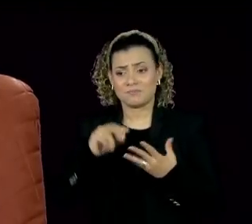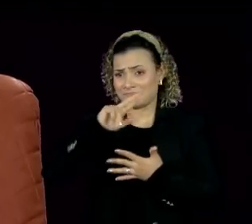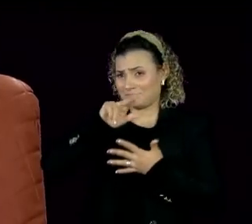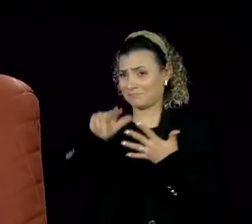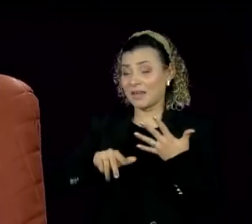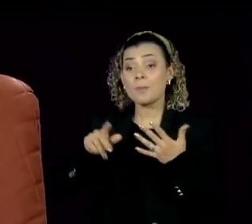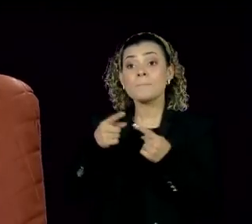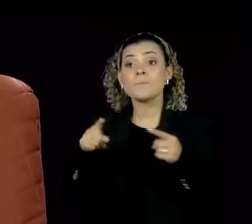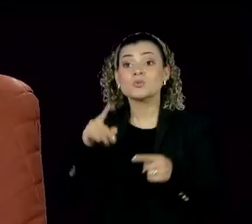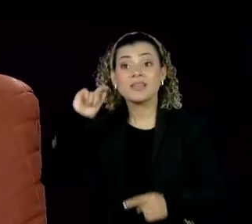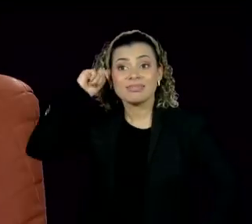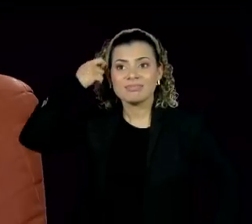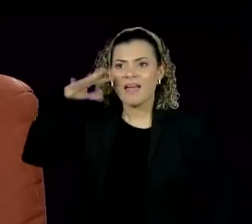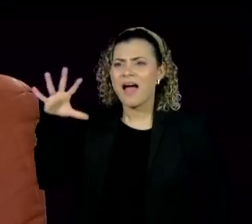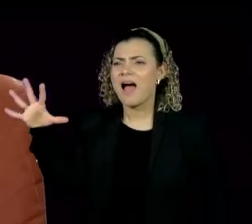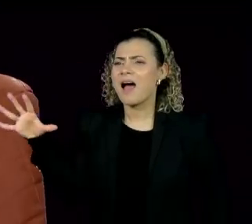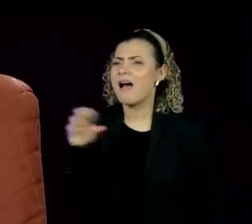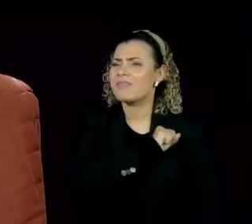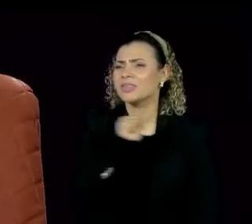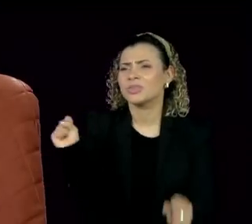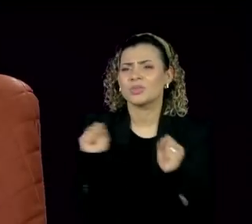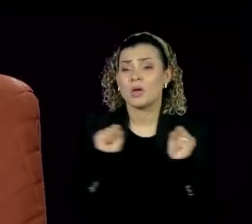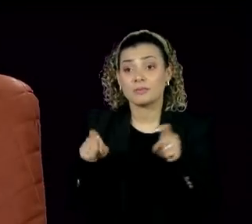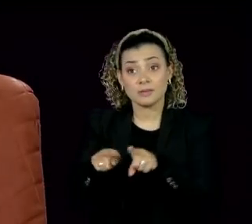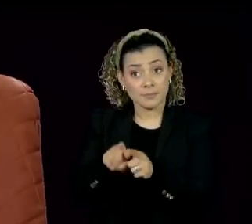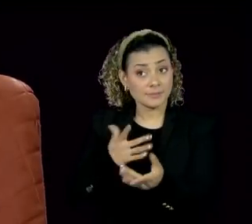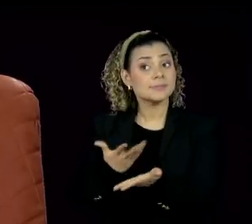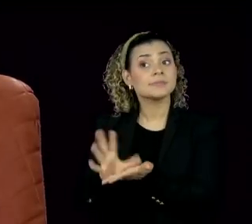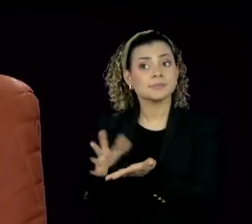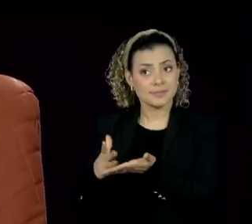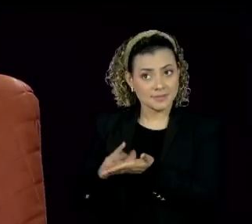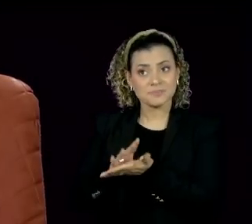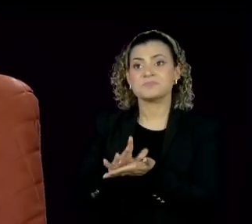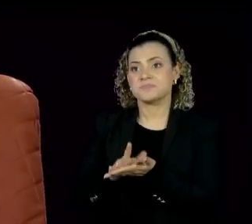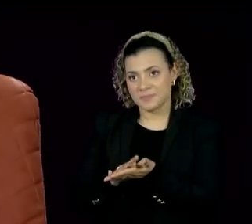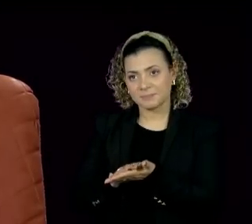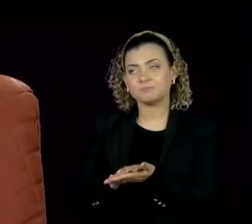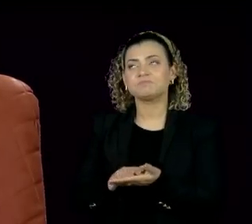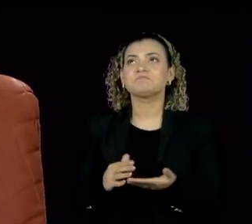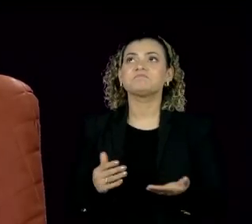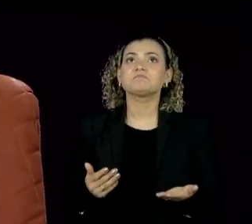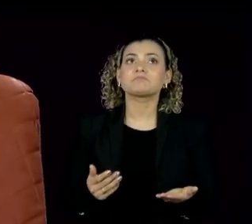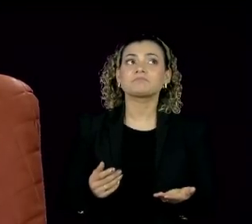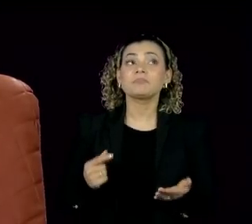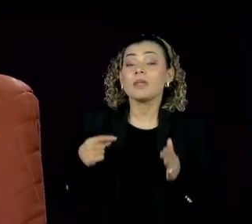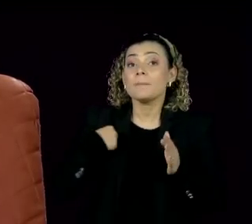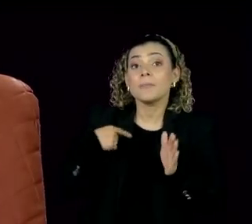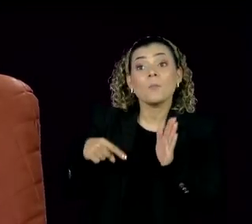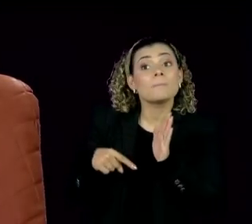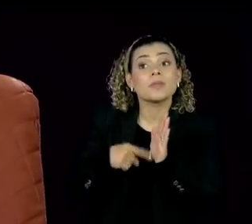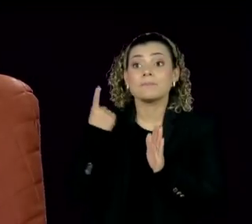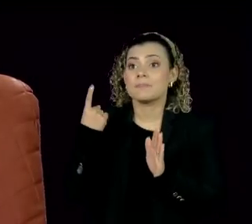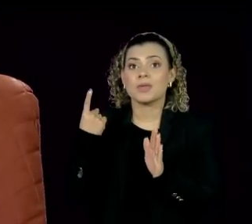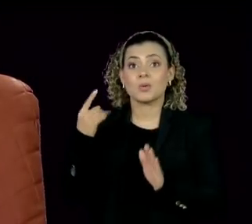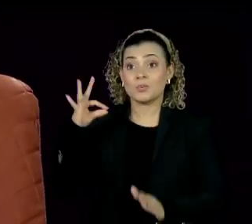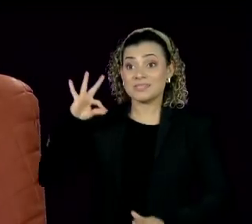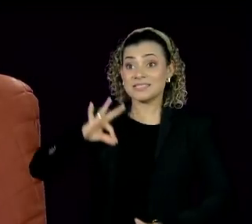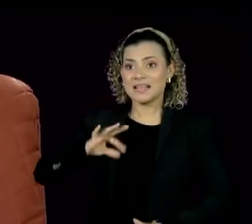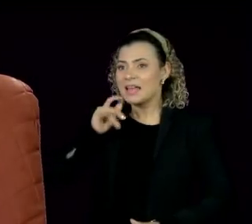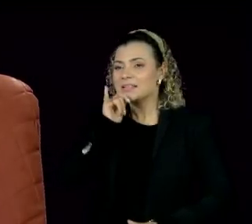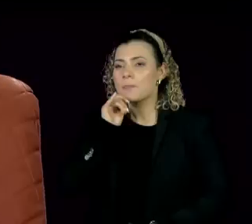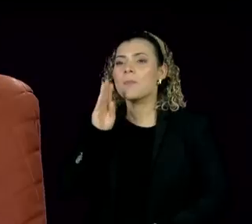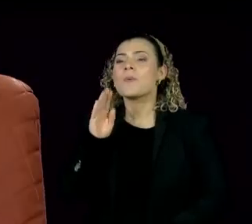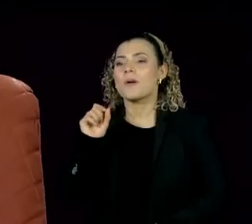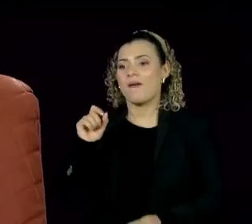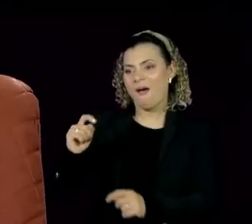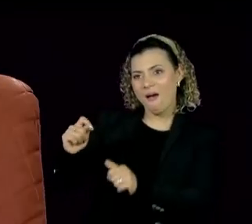música negra, sabe? E de samba também. Então, minha primeira mesada, eu com 10